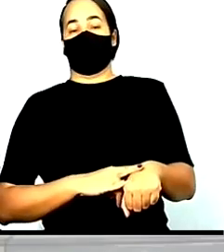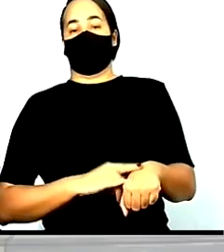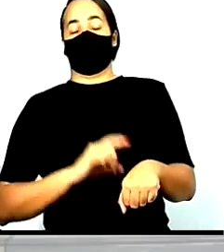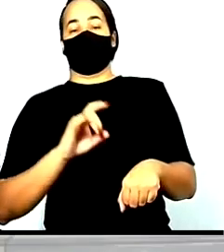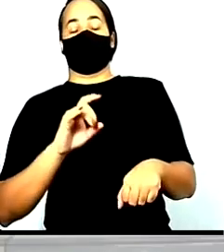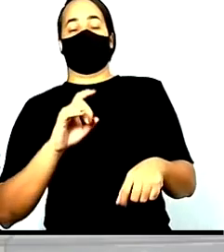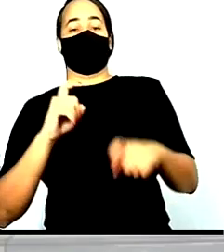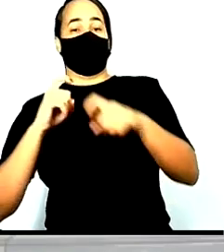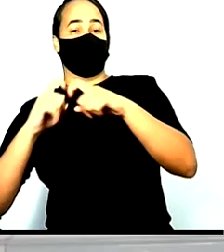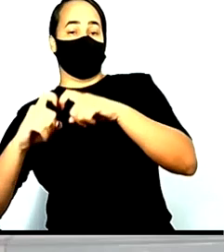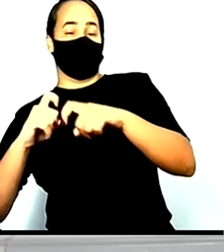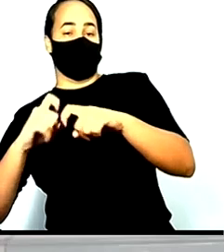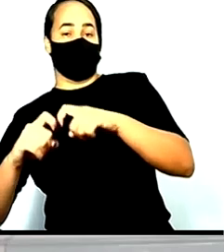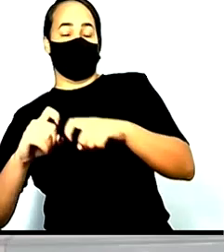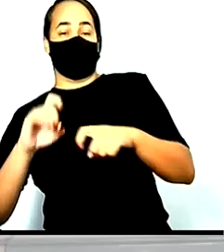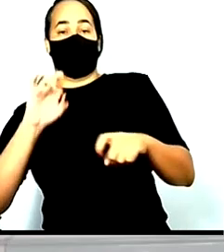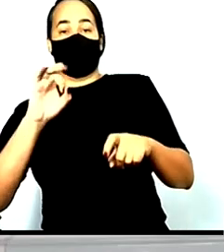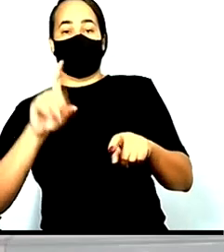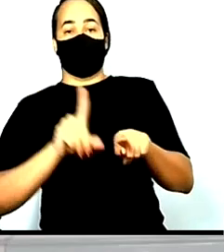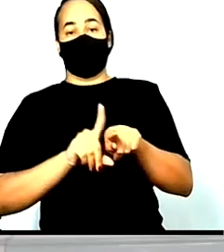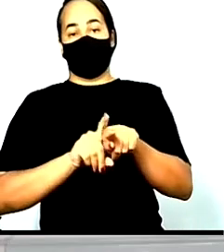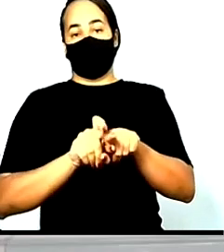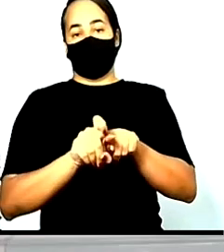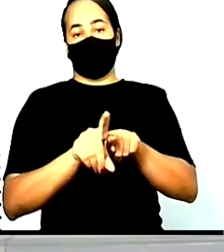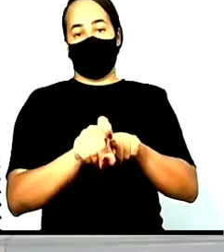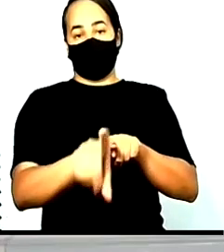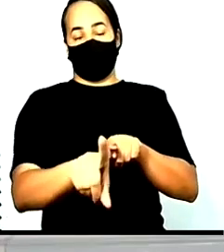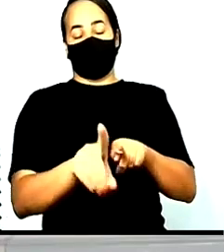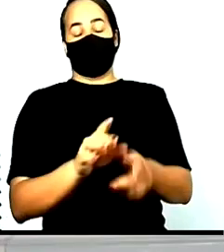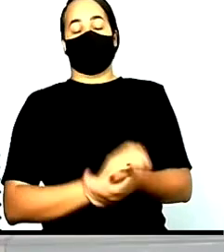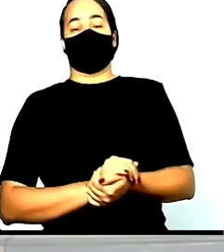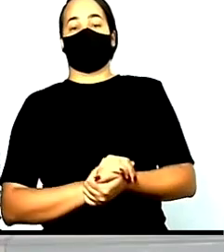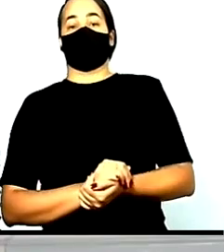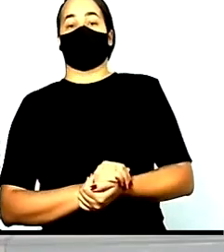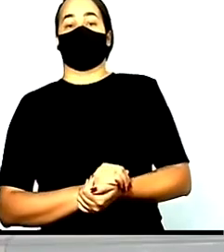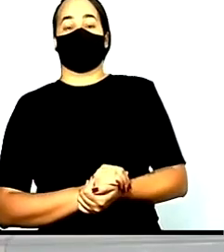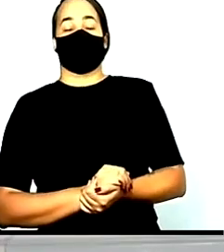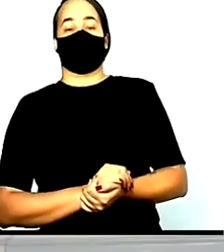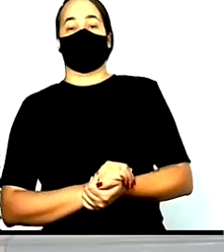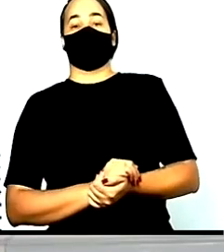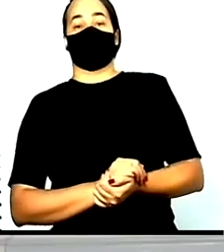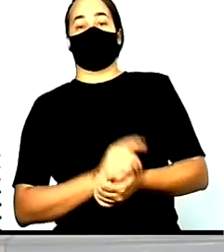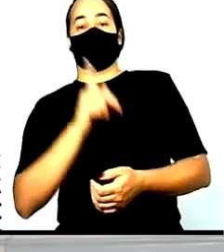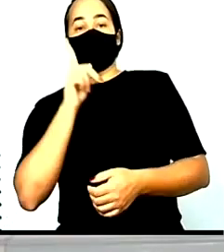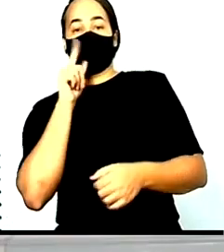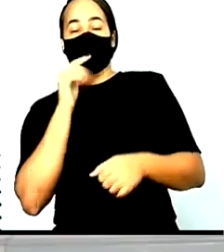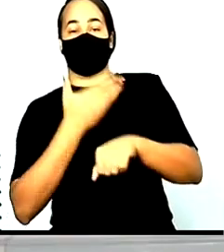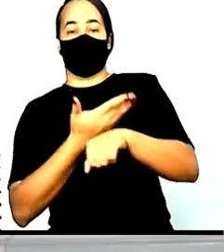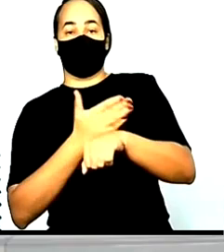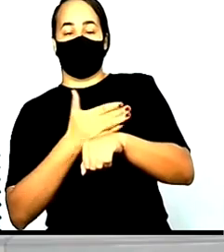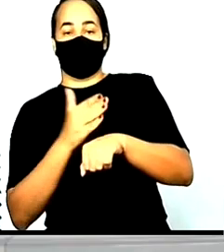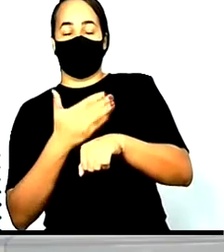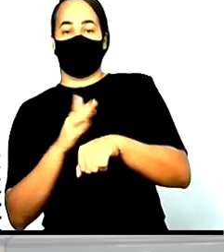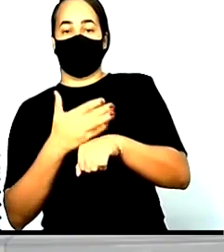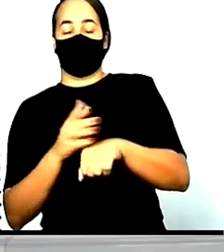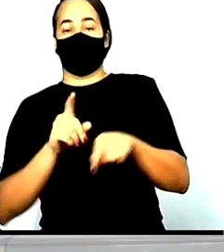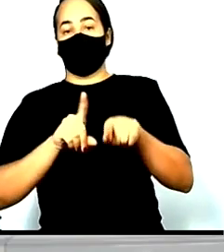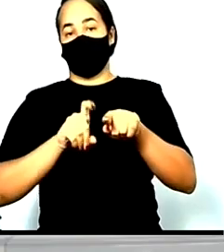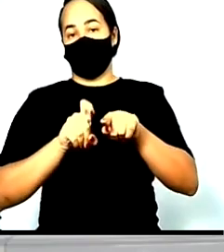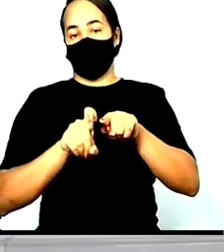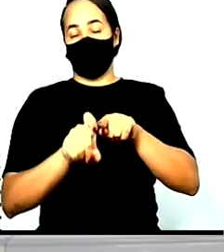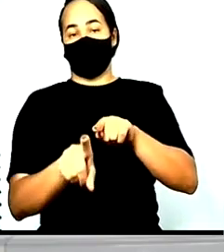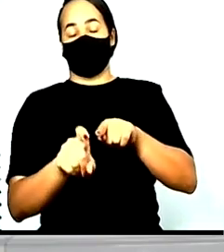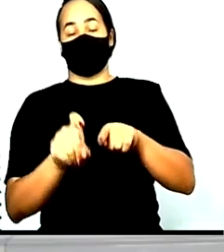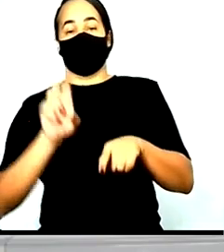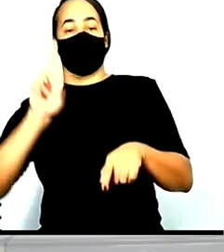sexual, vai soltar o quê? Esse líquido prostático ou líquido seminal, que é onde vai ser lançados os espermatozoides. Então, nunca vai